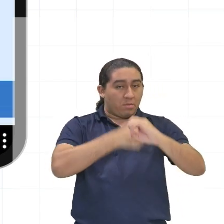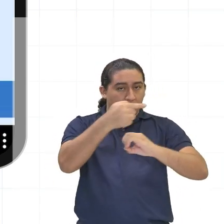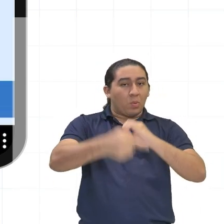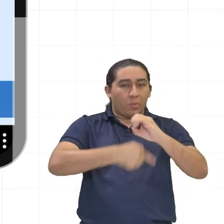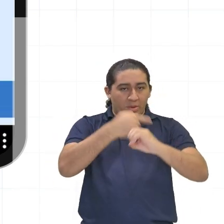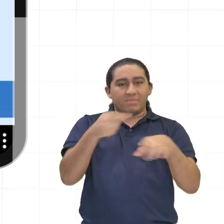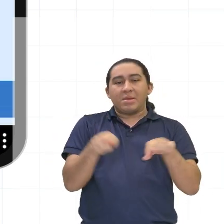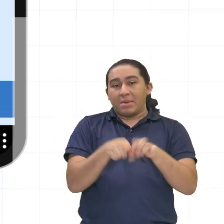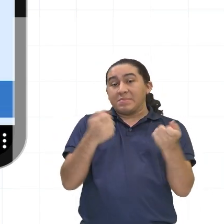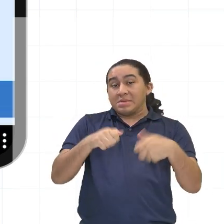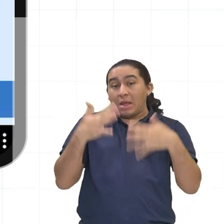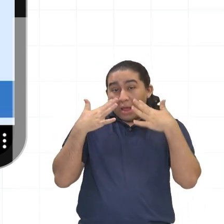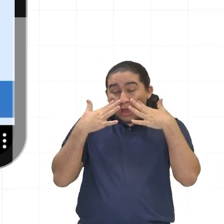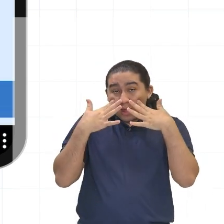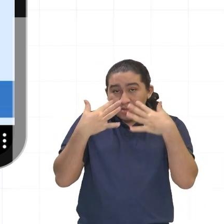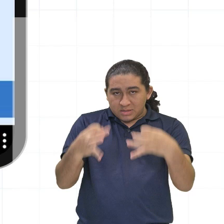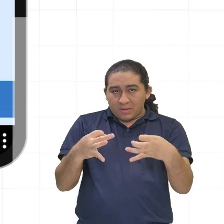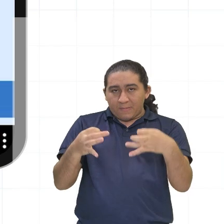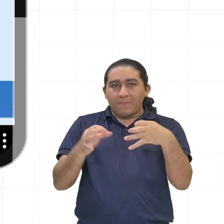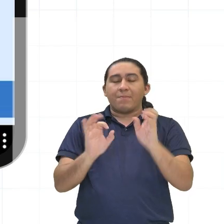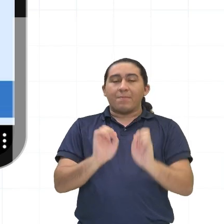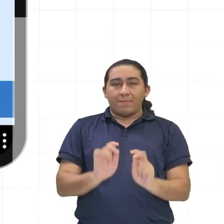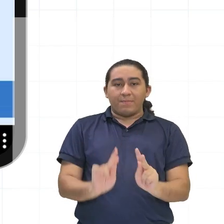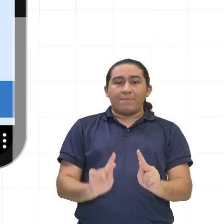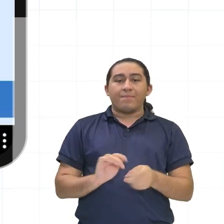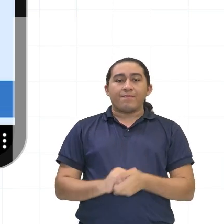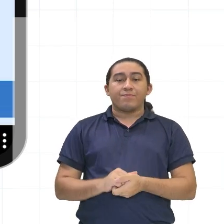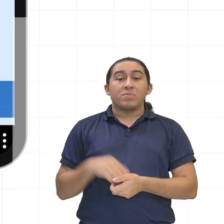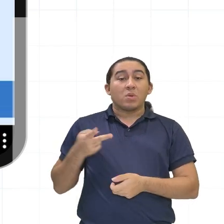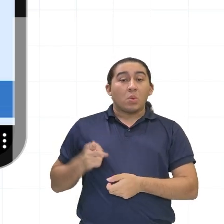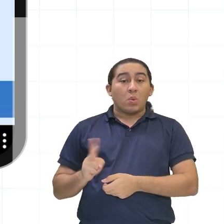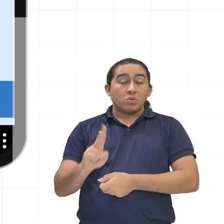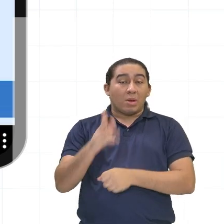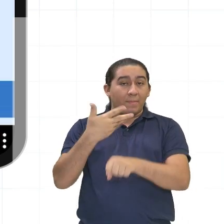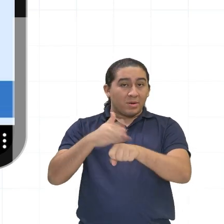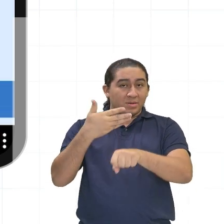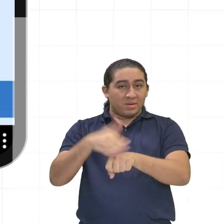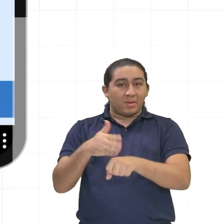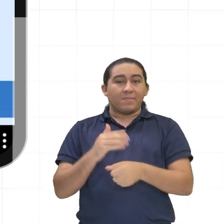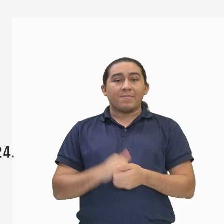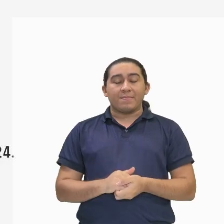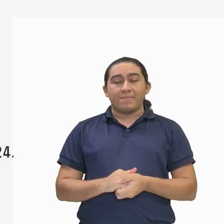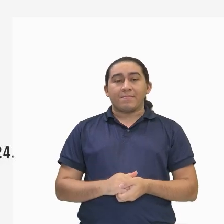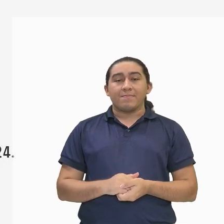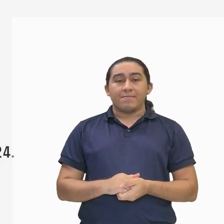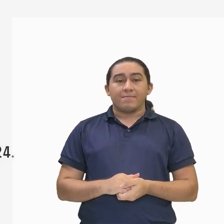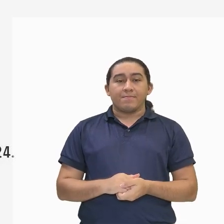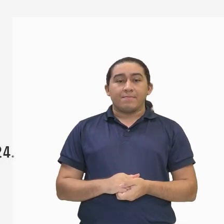Também precisa estar balanceado. Então, vamos continuar a praticar. Dê uma olhada.